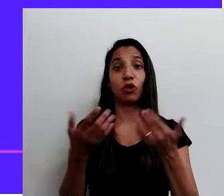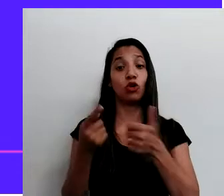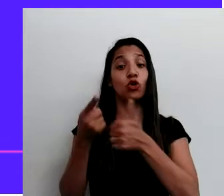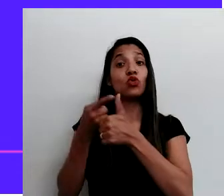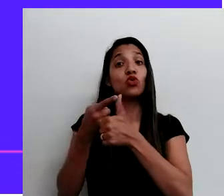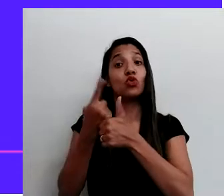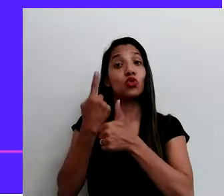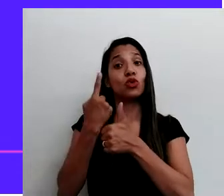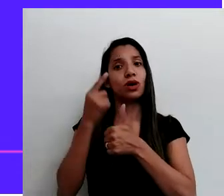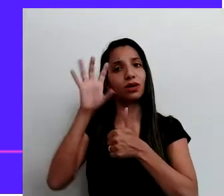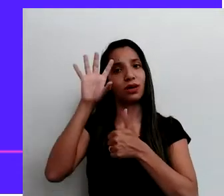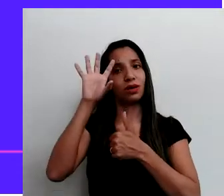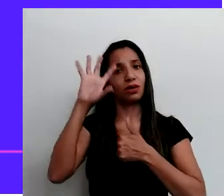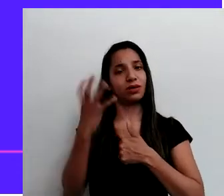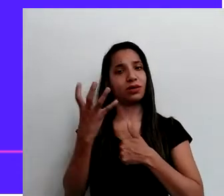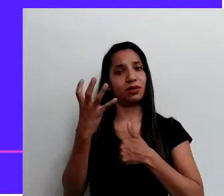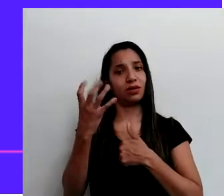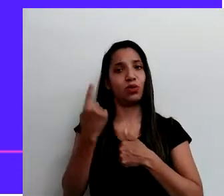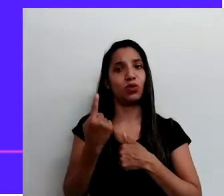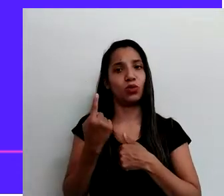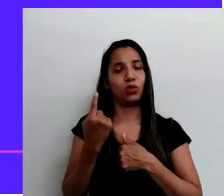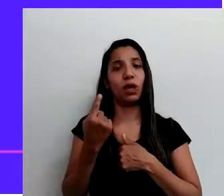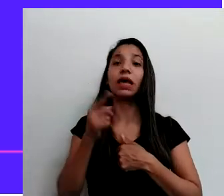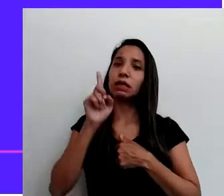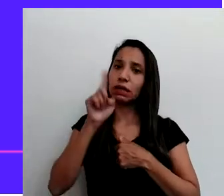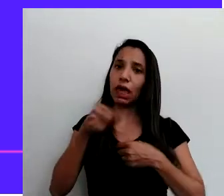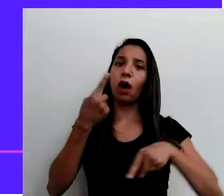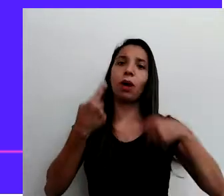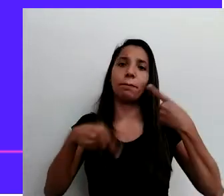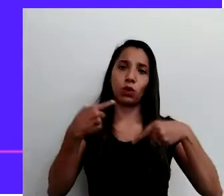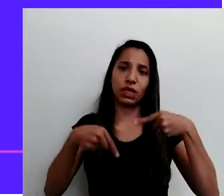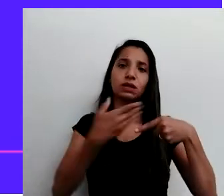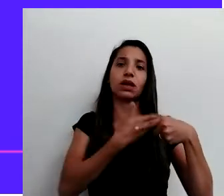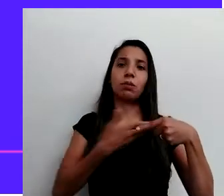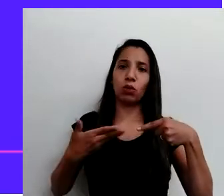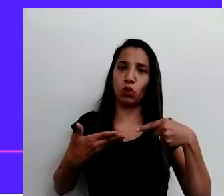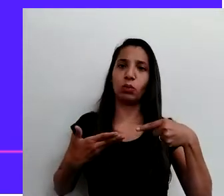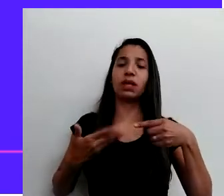pública barra solução que tem ajudado a resolver o problema